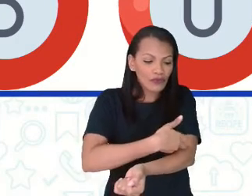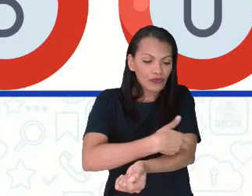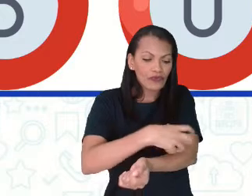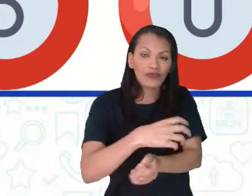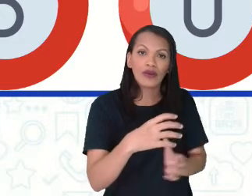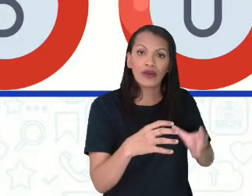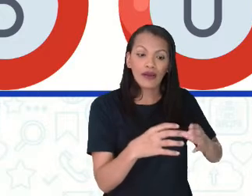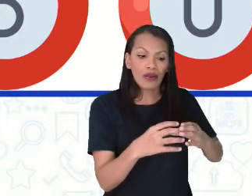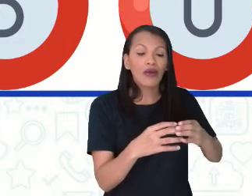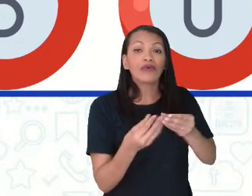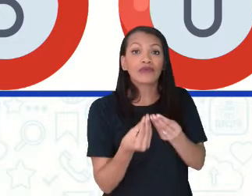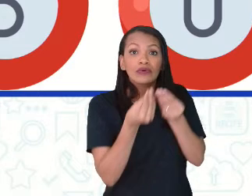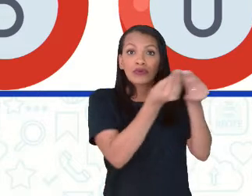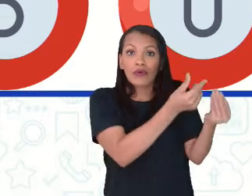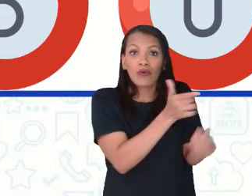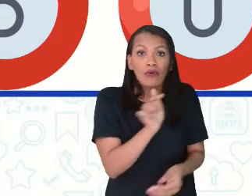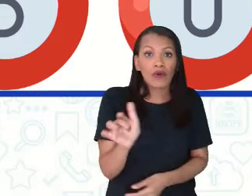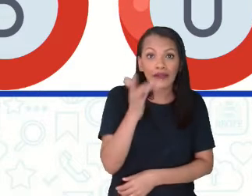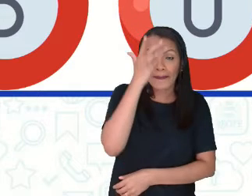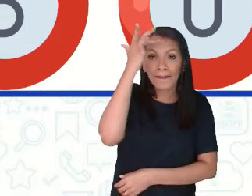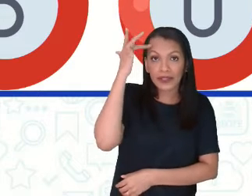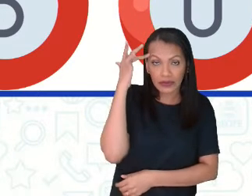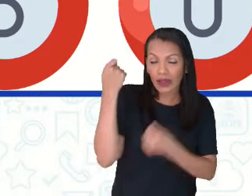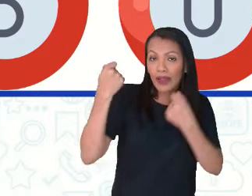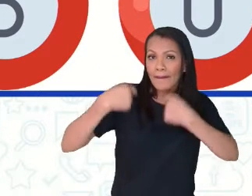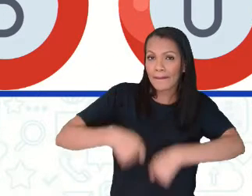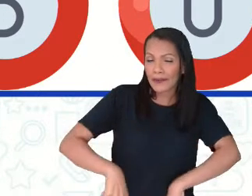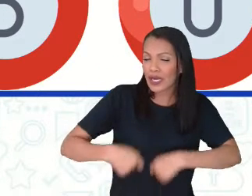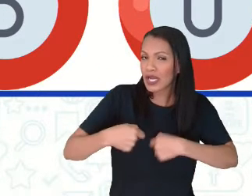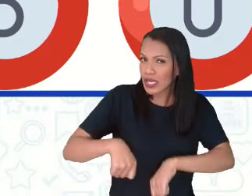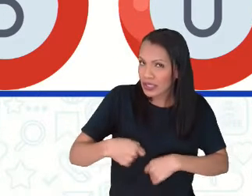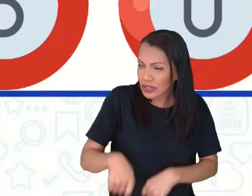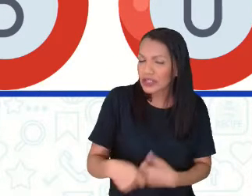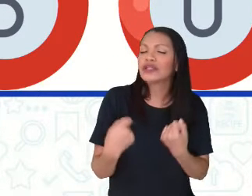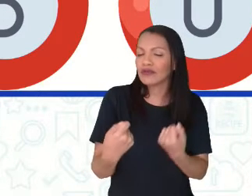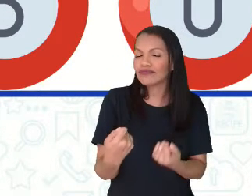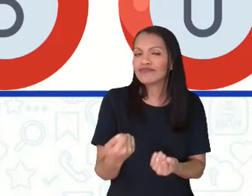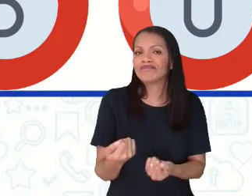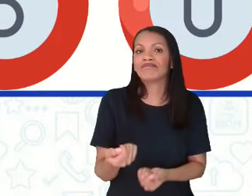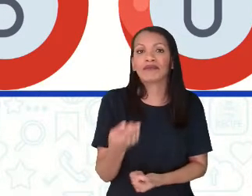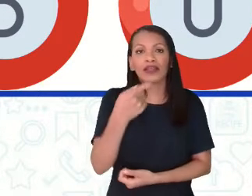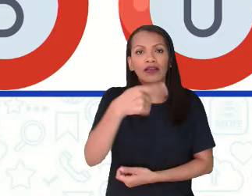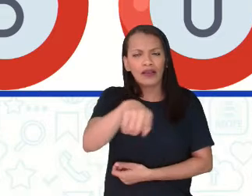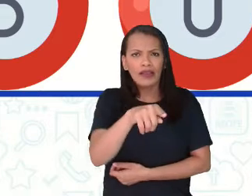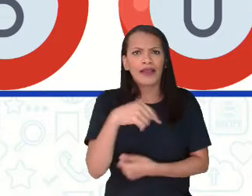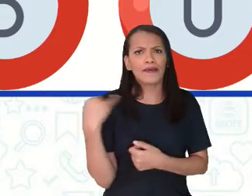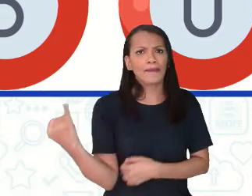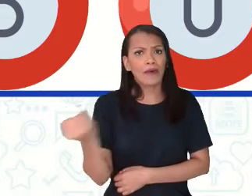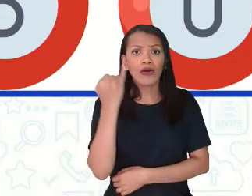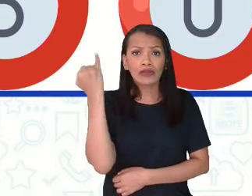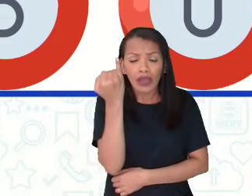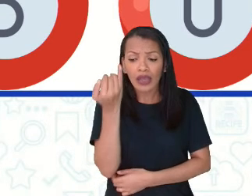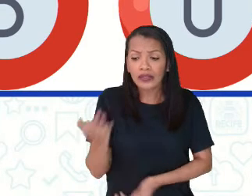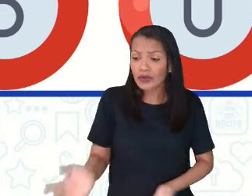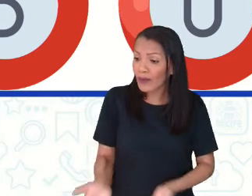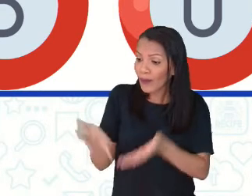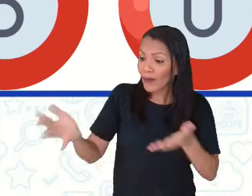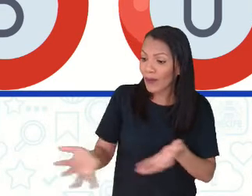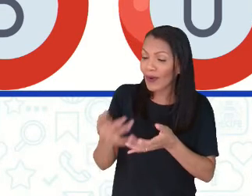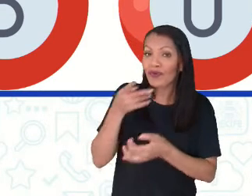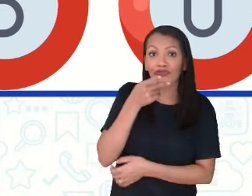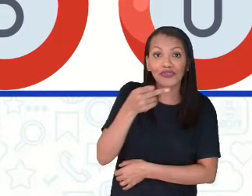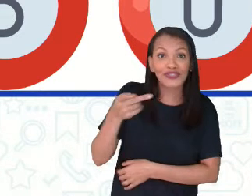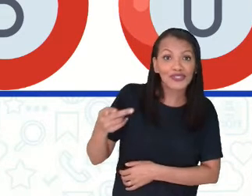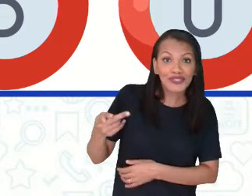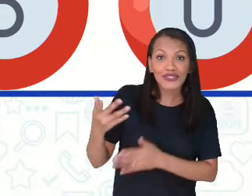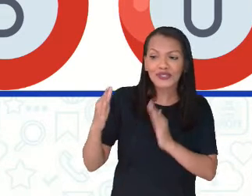os familiares de vocês, os vizinhos a serem doadores de sangue. Doar sangue é ajudar,